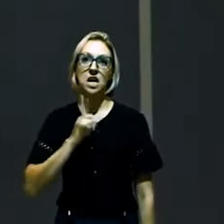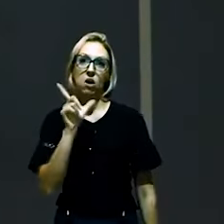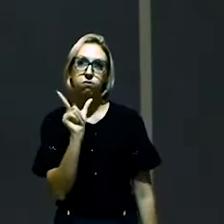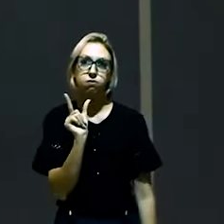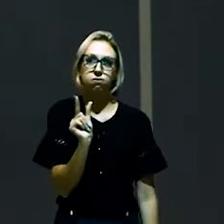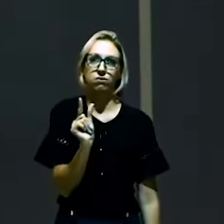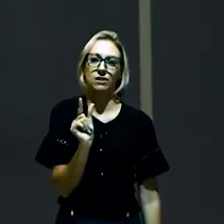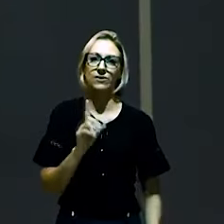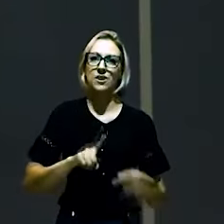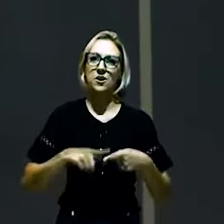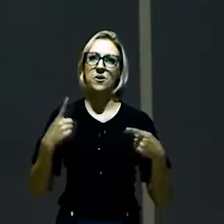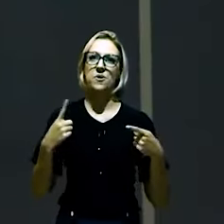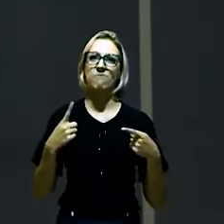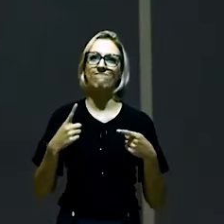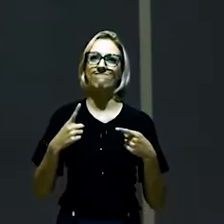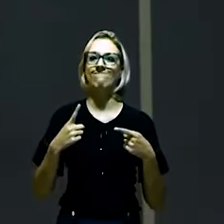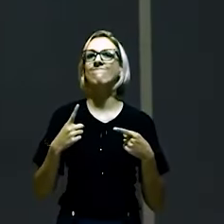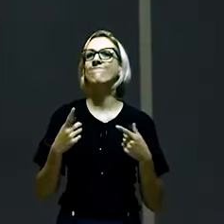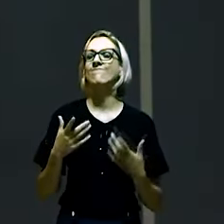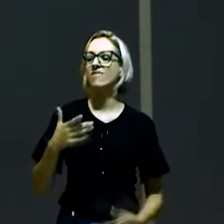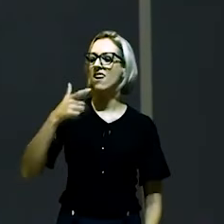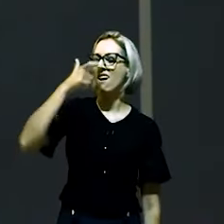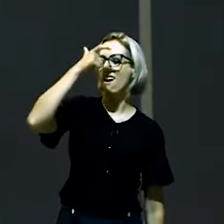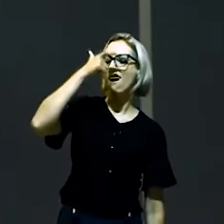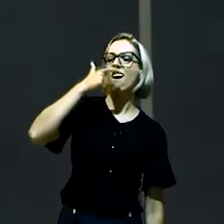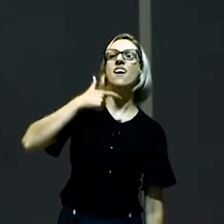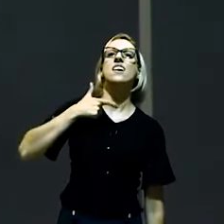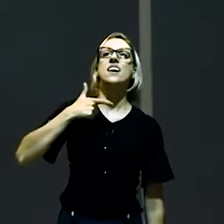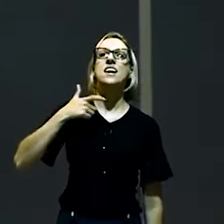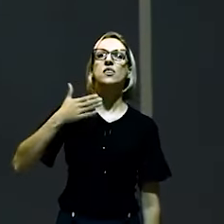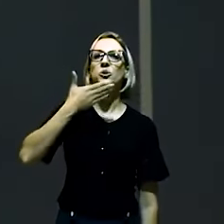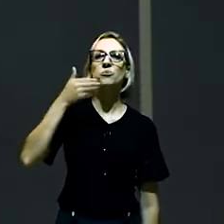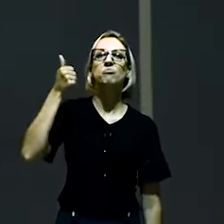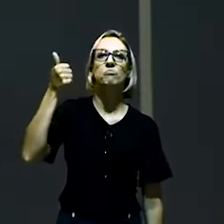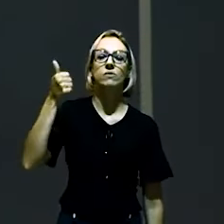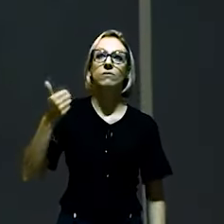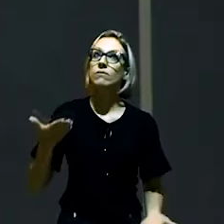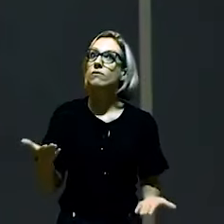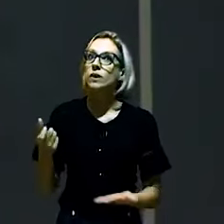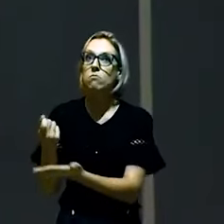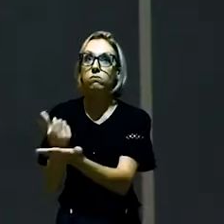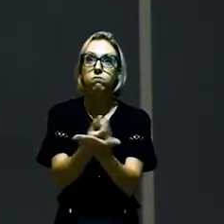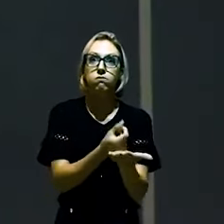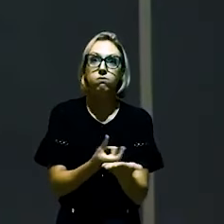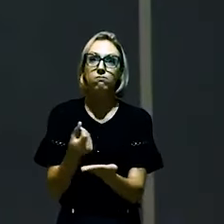se acha o cara. E a gente começa a cometer exageros,